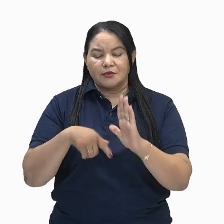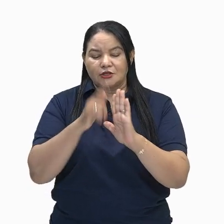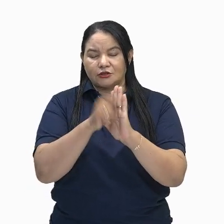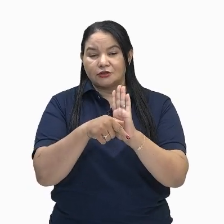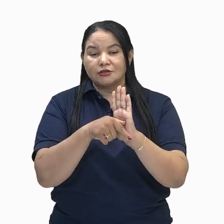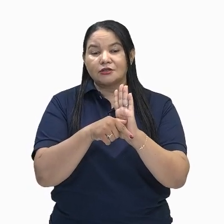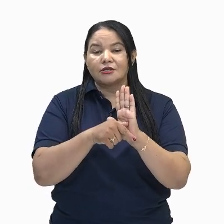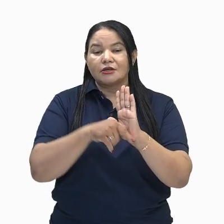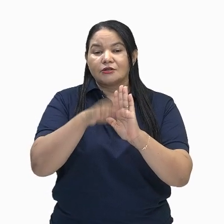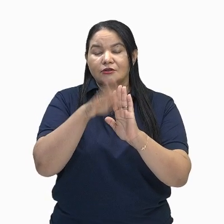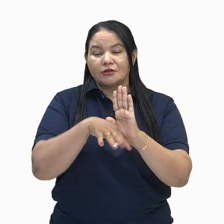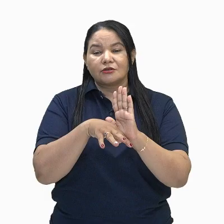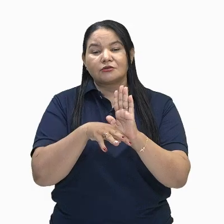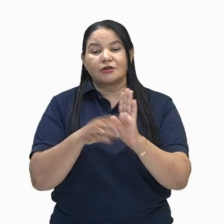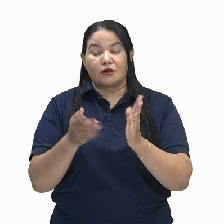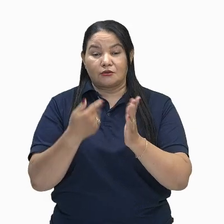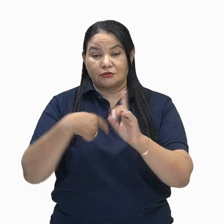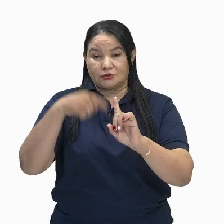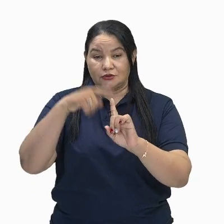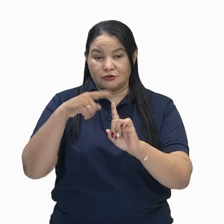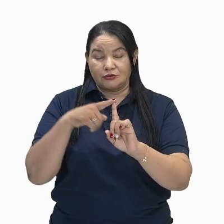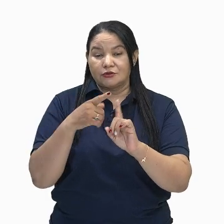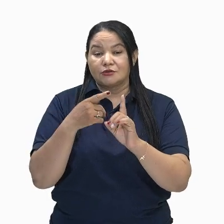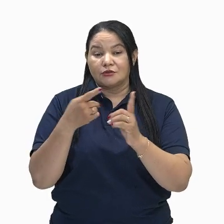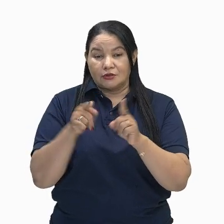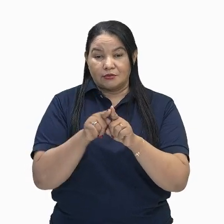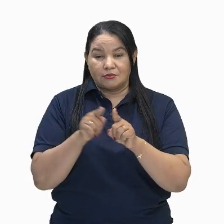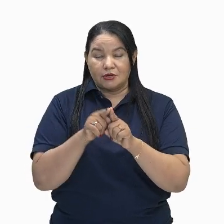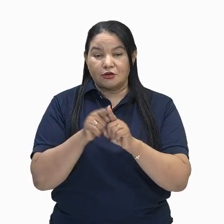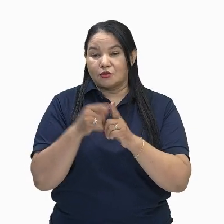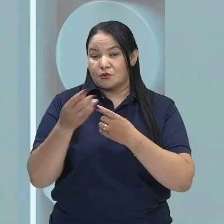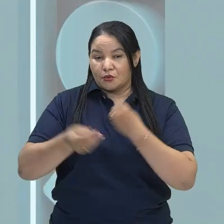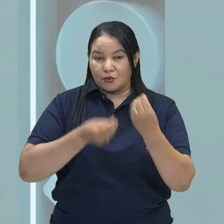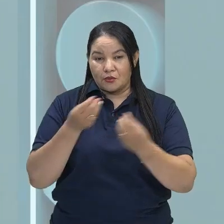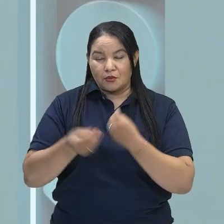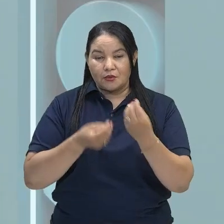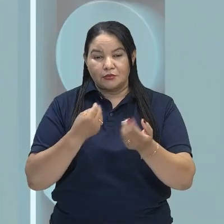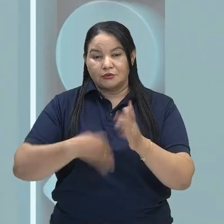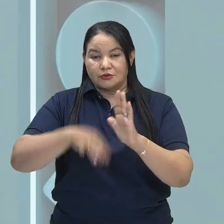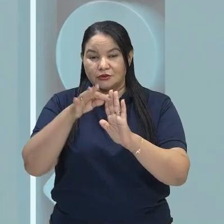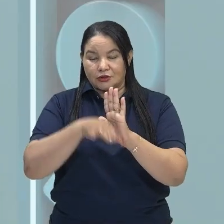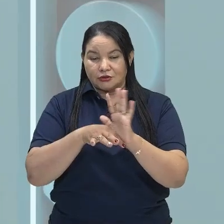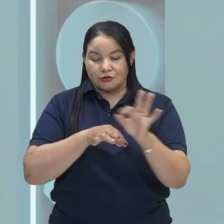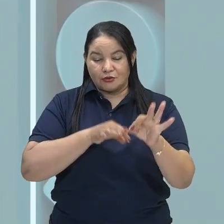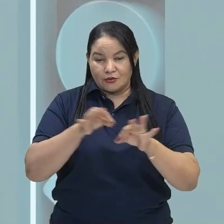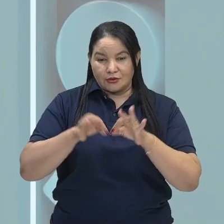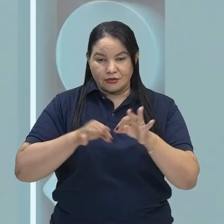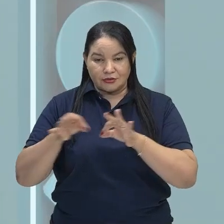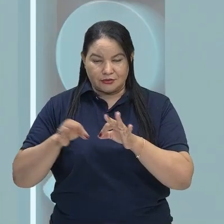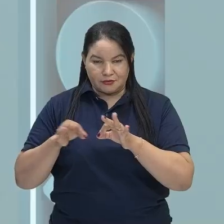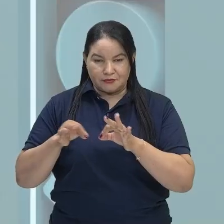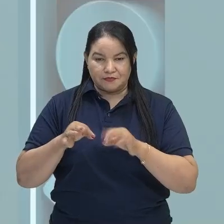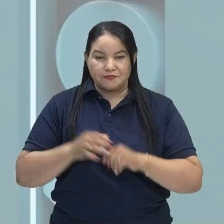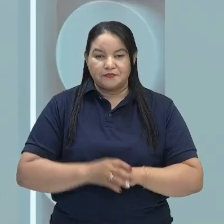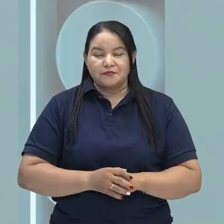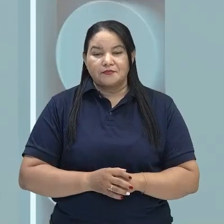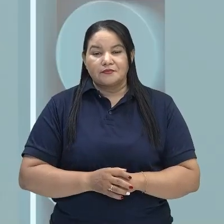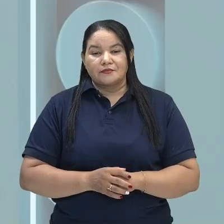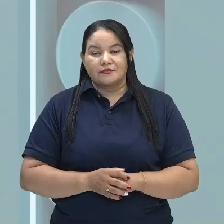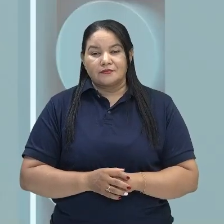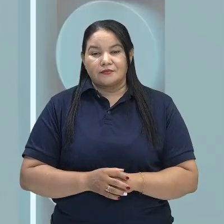é a forma que o texto se organiza, né? Ele tem uma forma. E